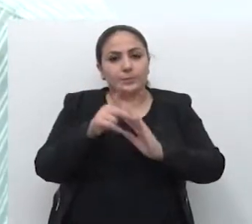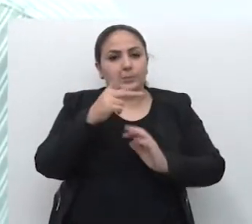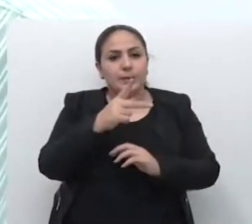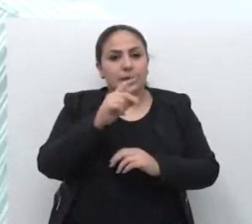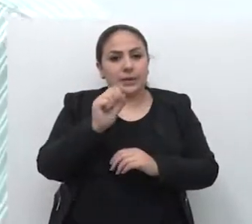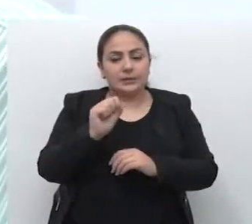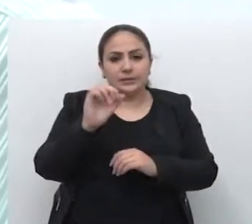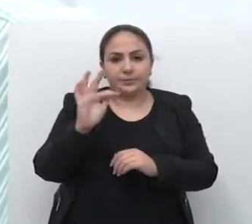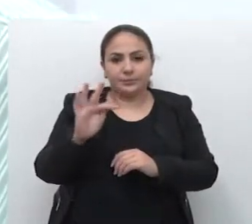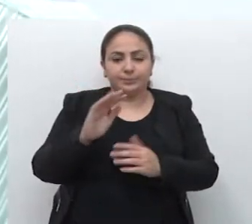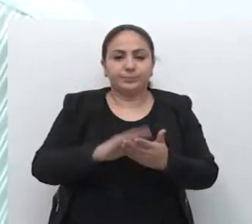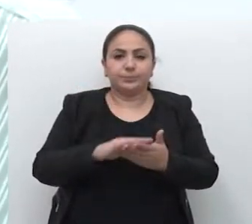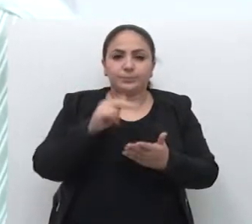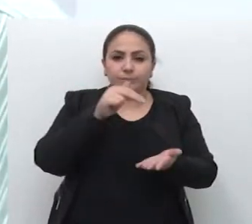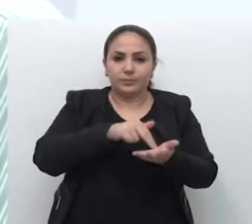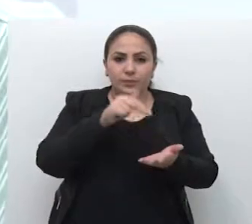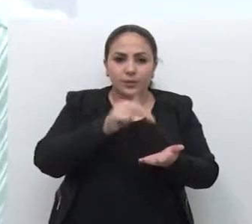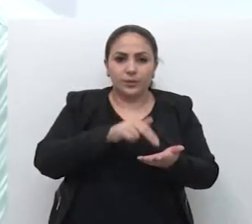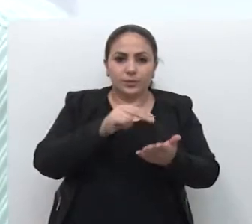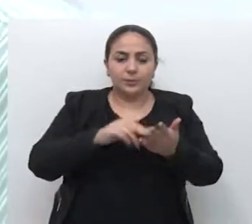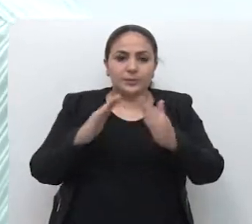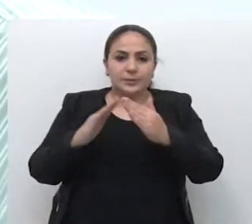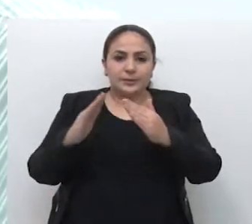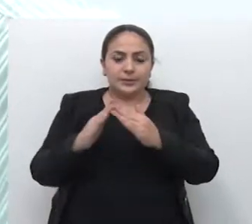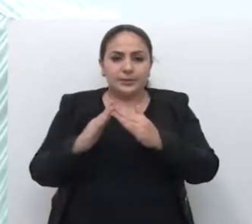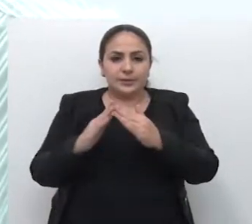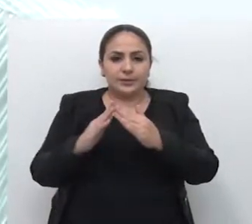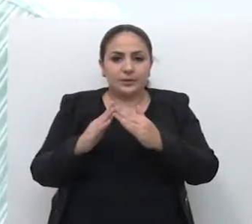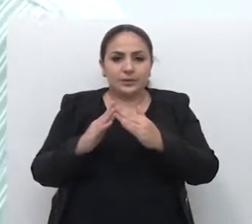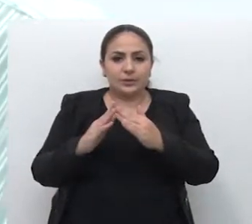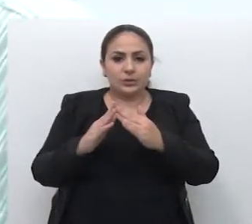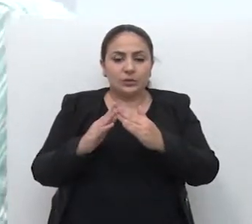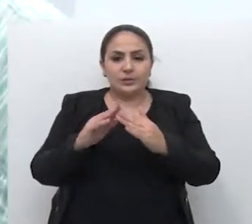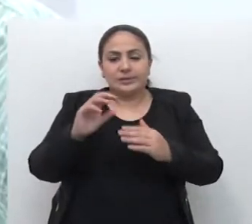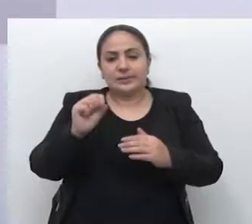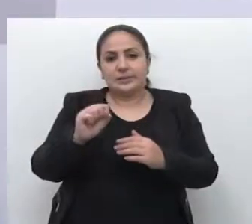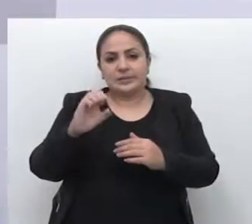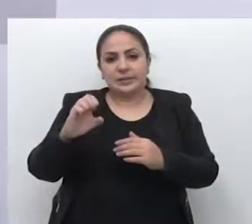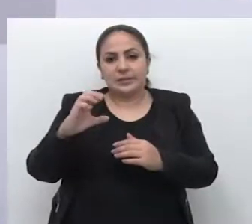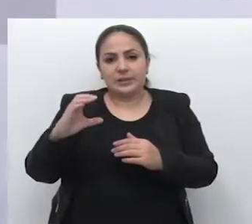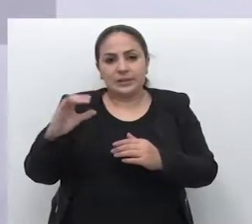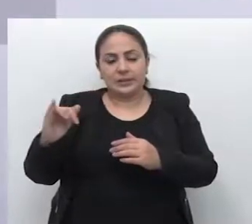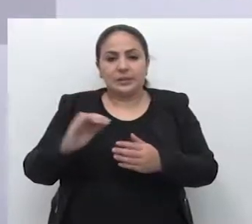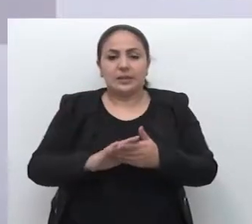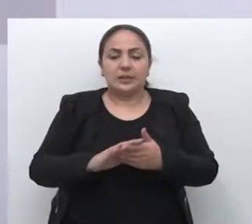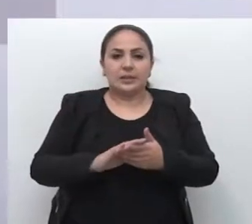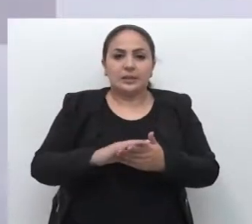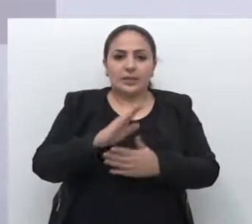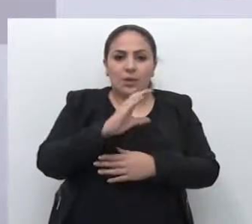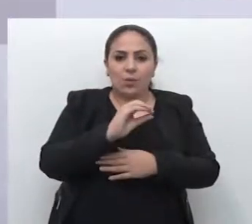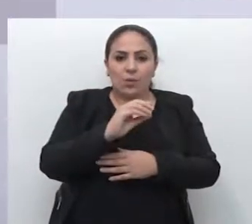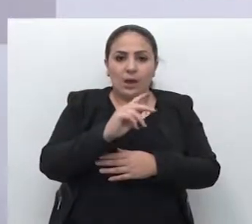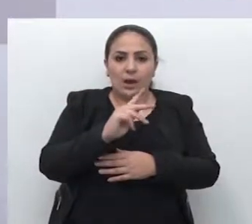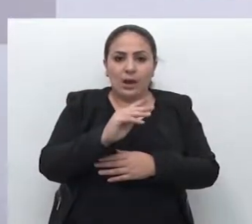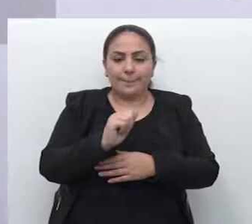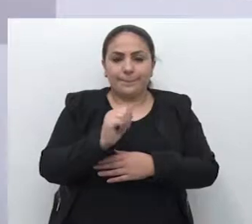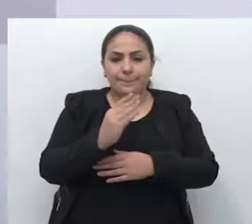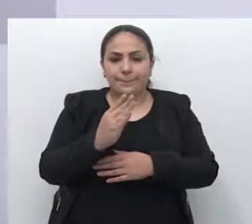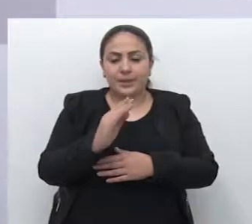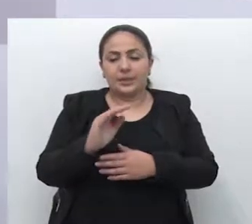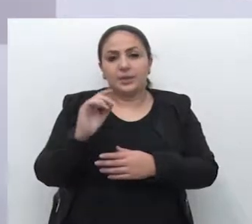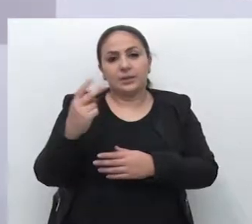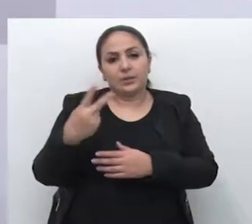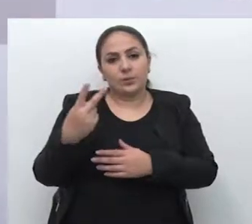para o PSF do Núcleo Habitacional Luiz Seque, na Coab 2. É um ambulatório construído na década de 90, está